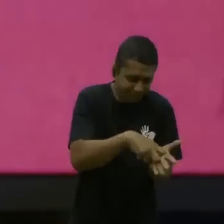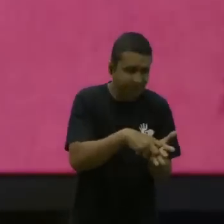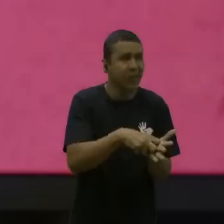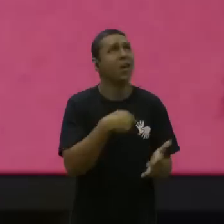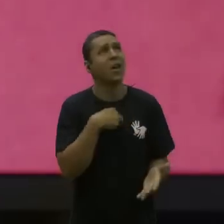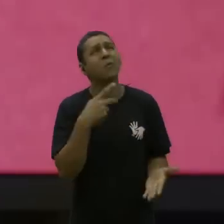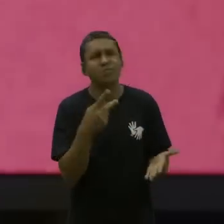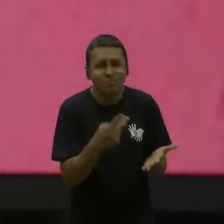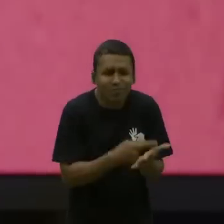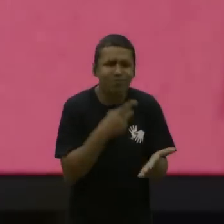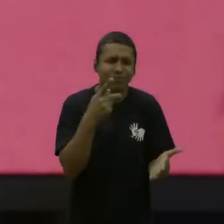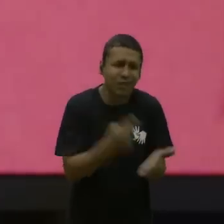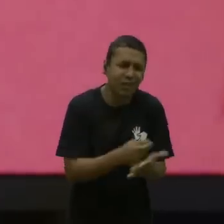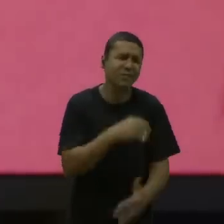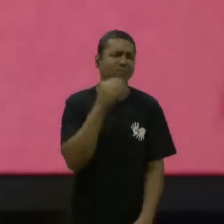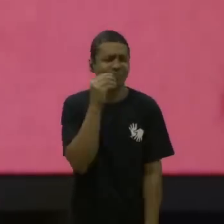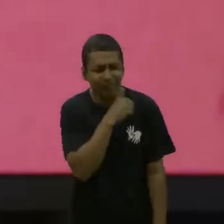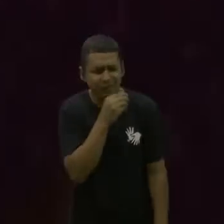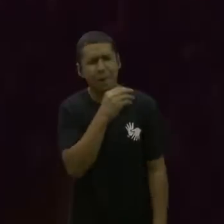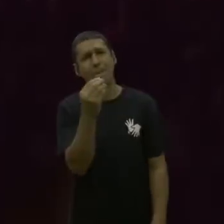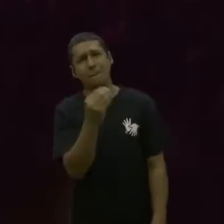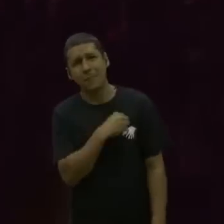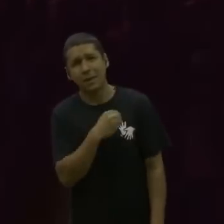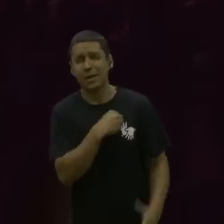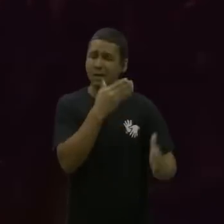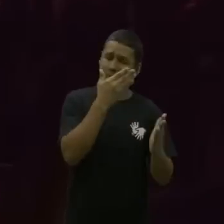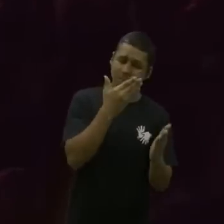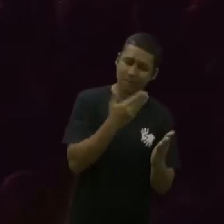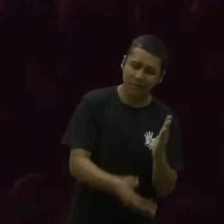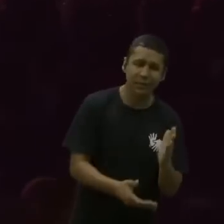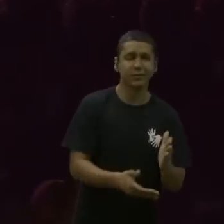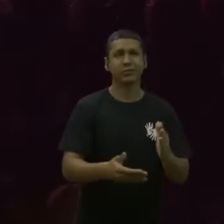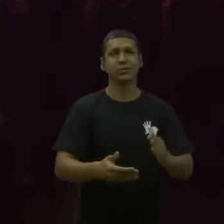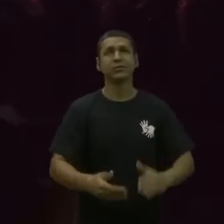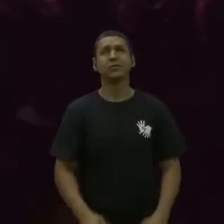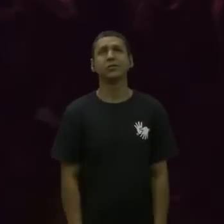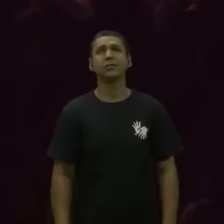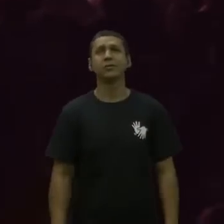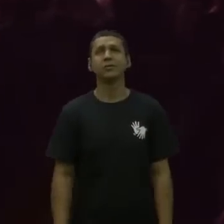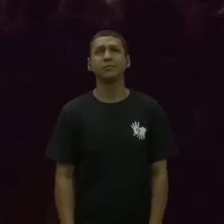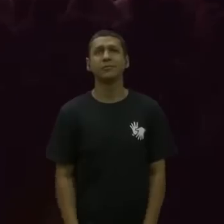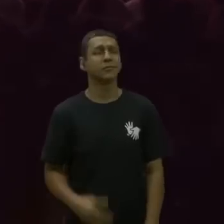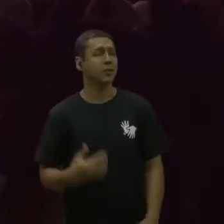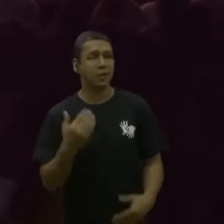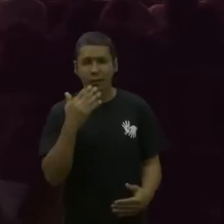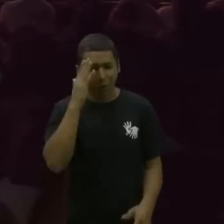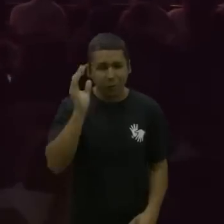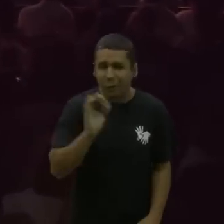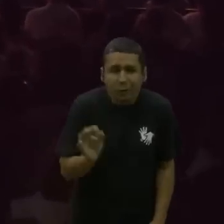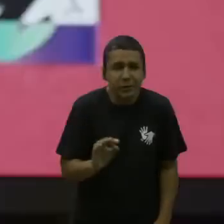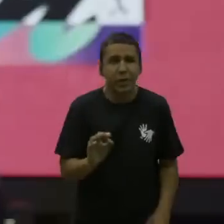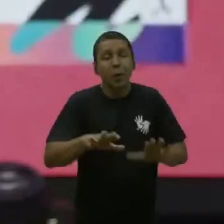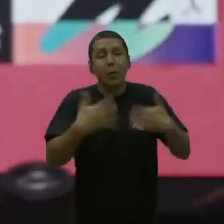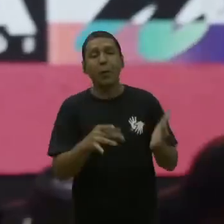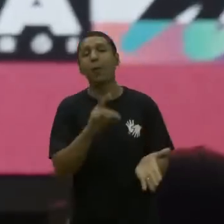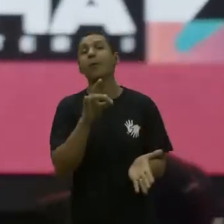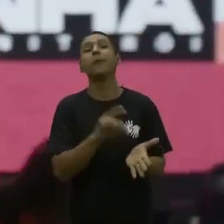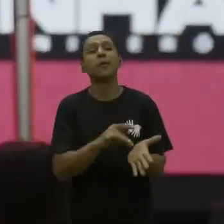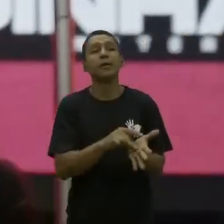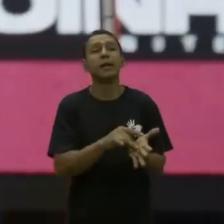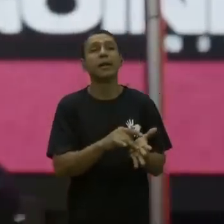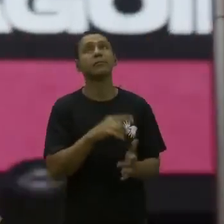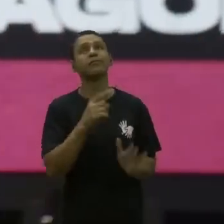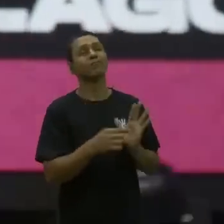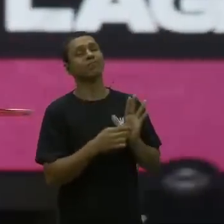errei aqui, falhei aqui, perdi aqui. Eu não sei qual é a verdade que você vai ter que